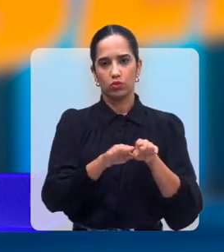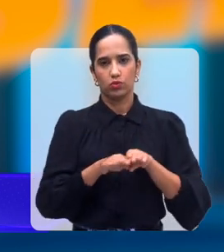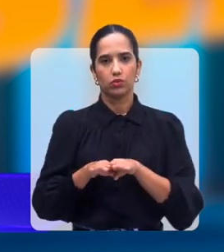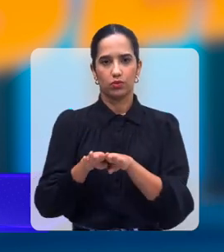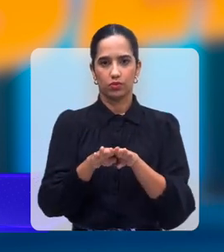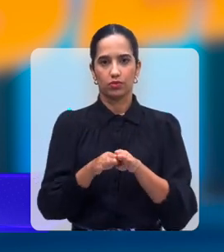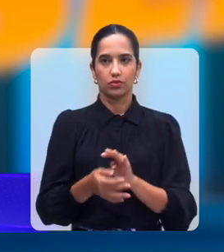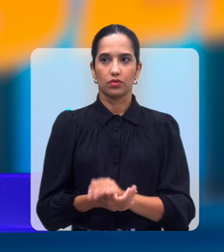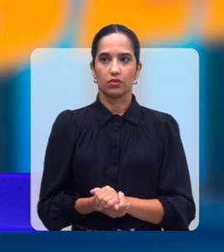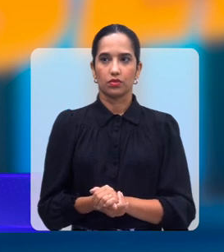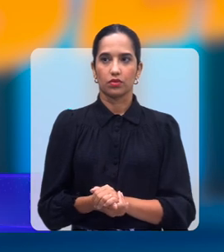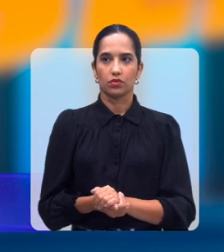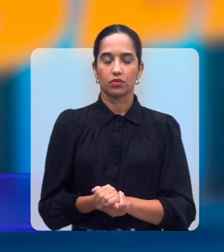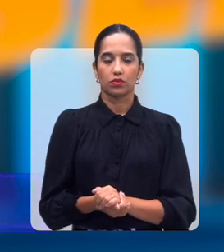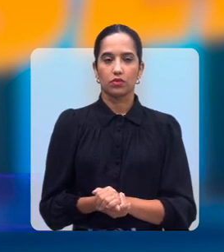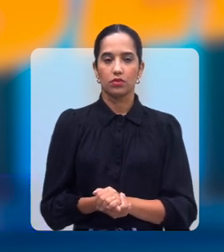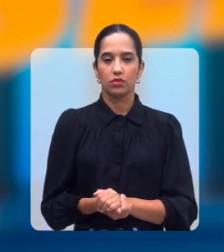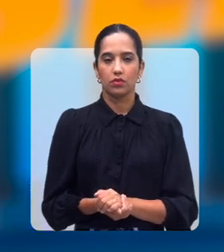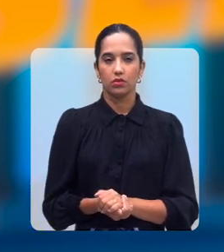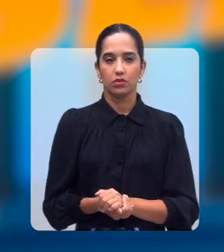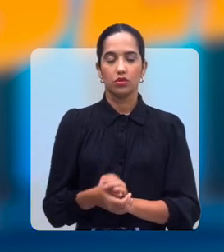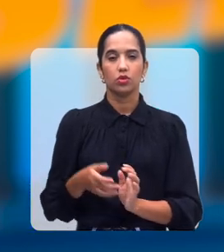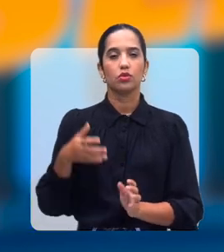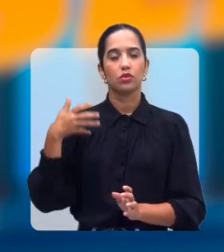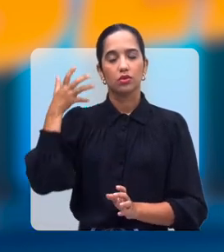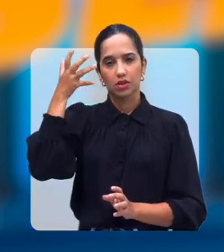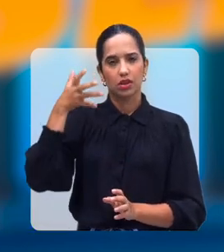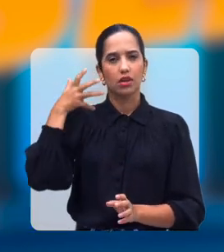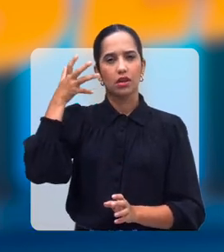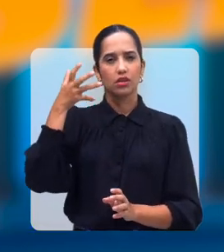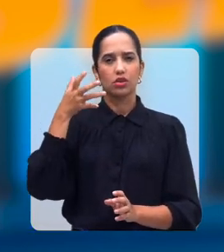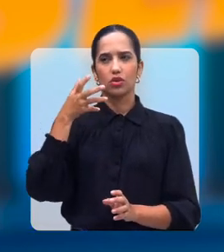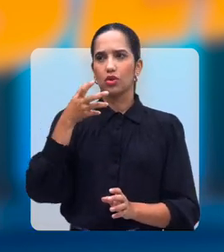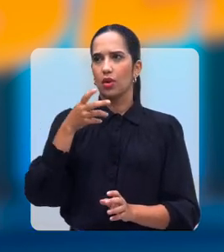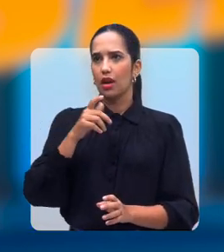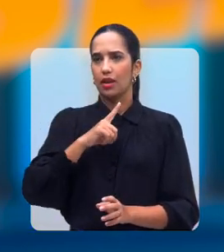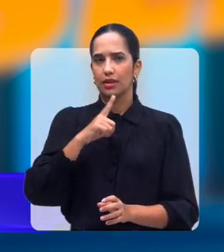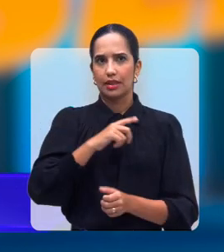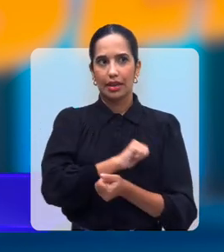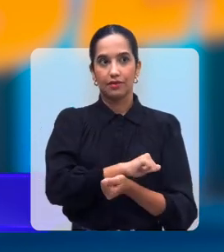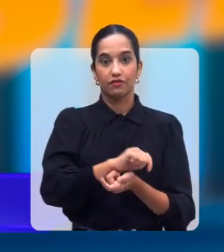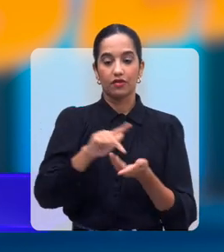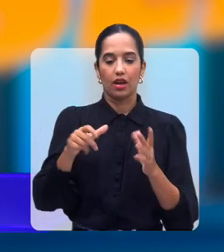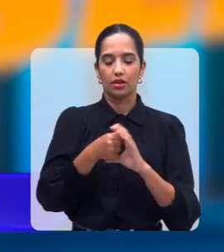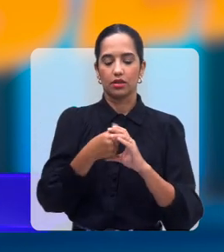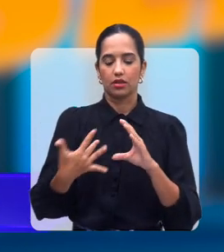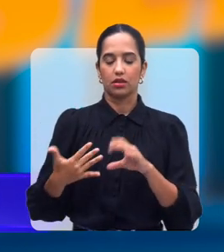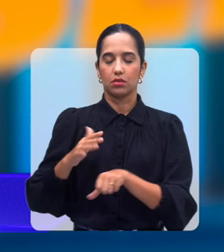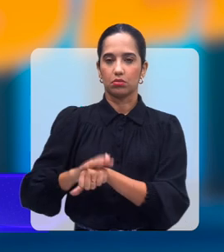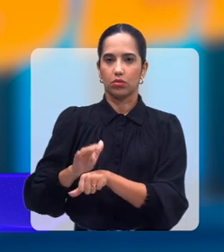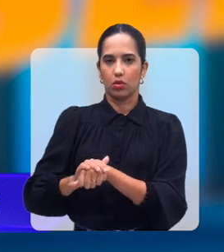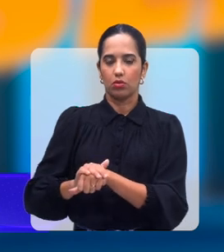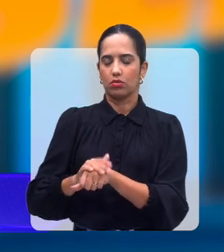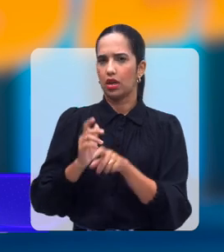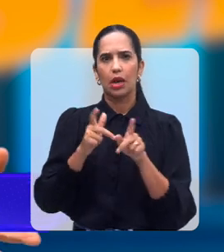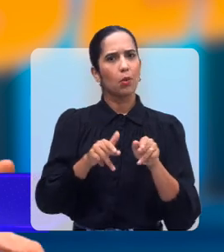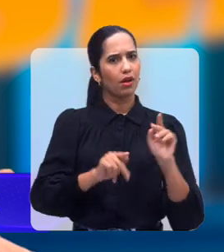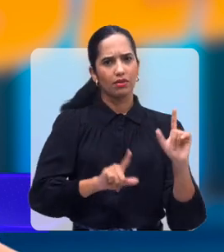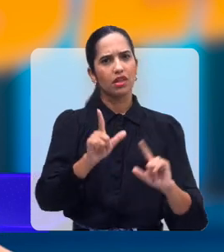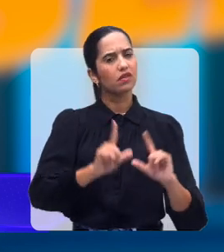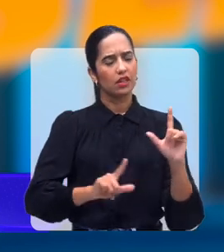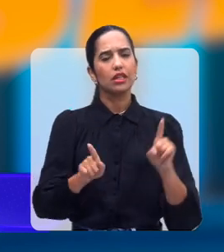assim... No rádio, o rádio ele é um veículo que ele é muito dinâmico. E aí, assim como na